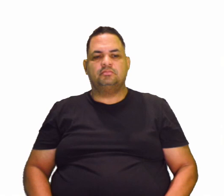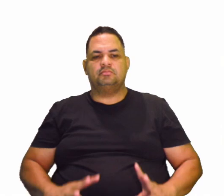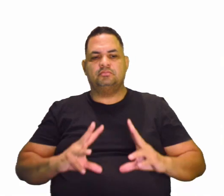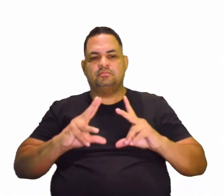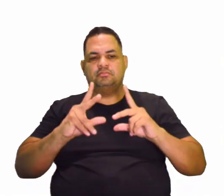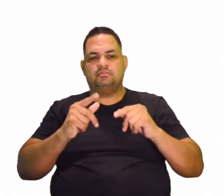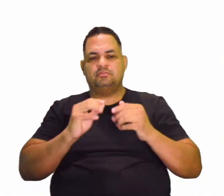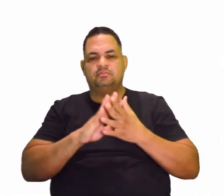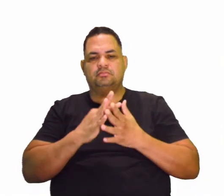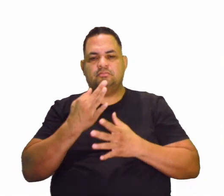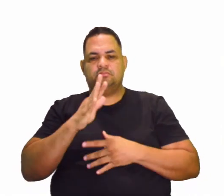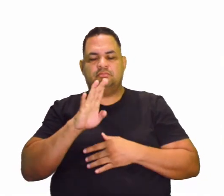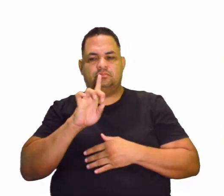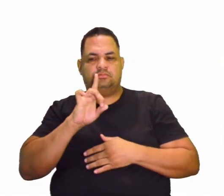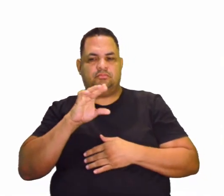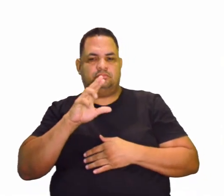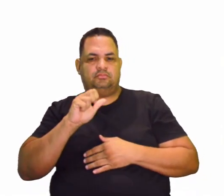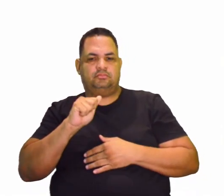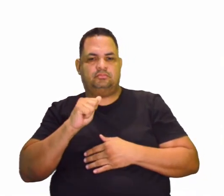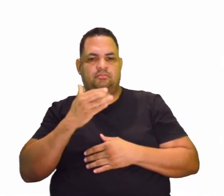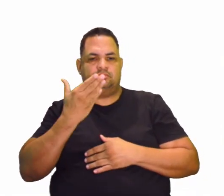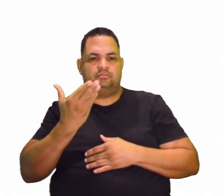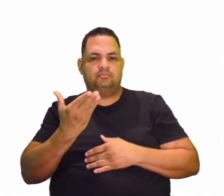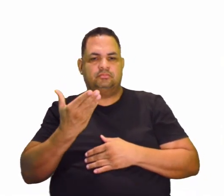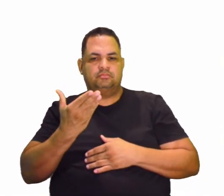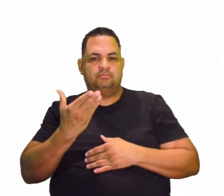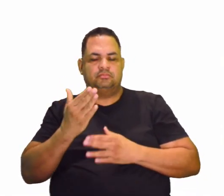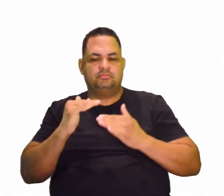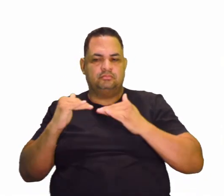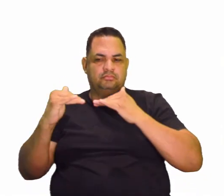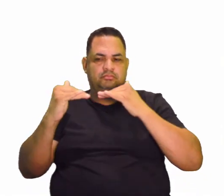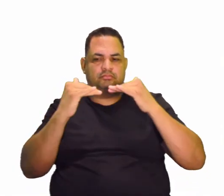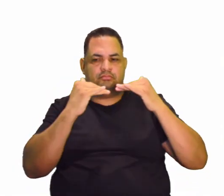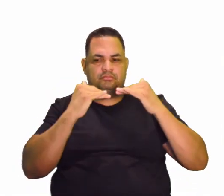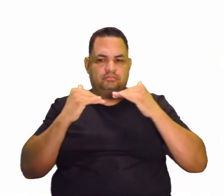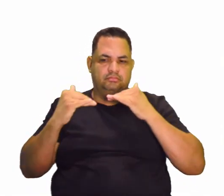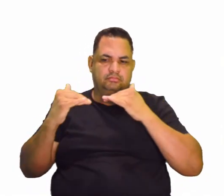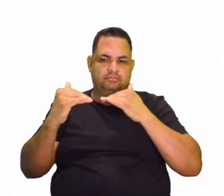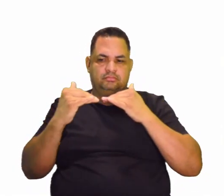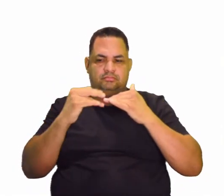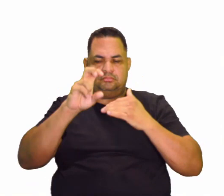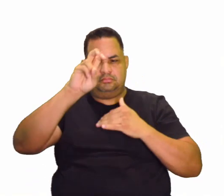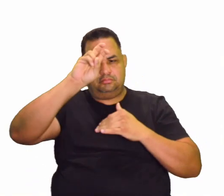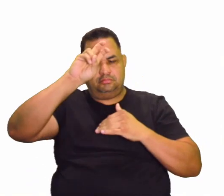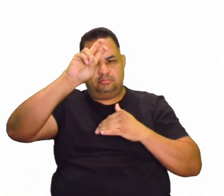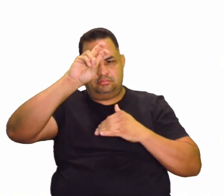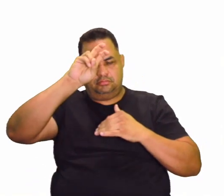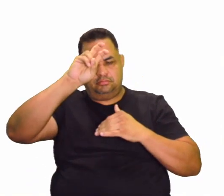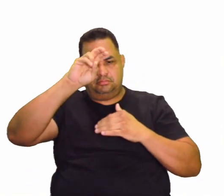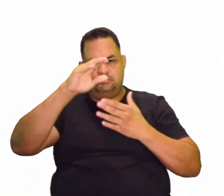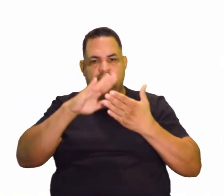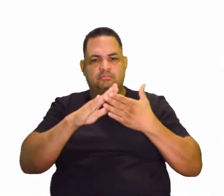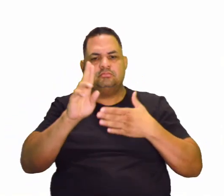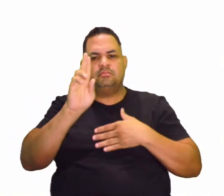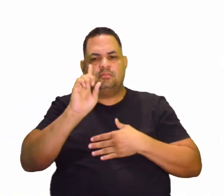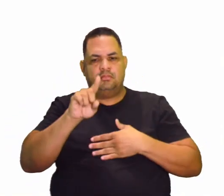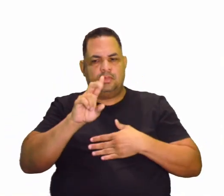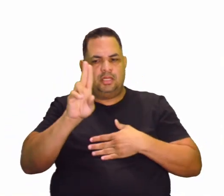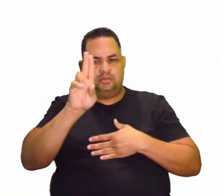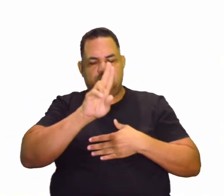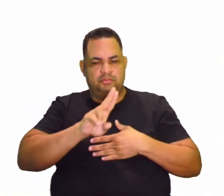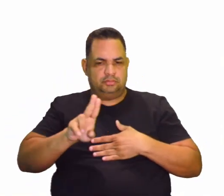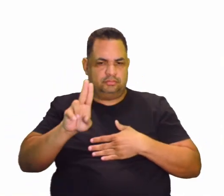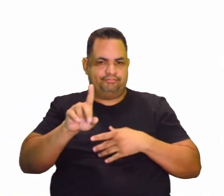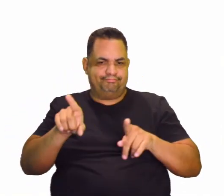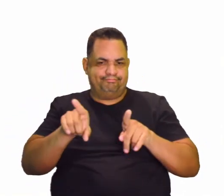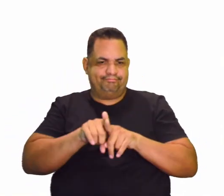da frontalidade, apesar que é um padrão dos egípcios, era utilizado